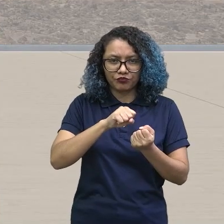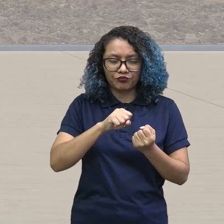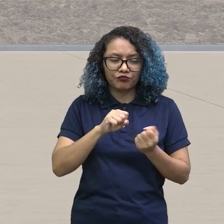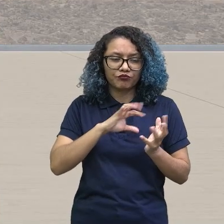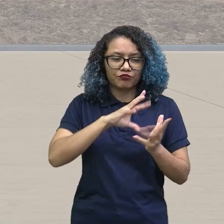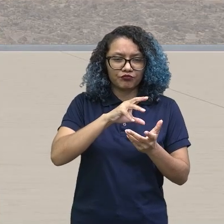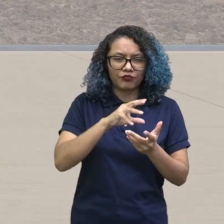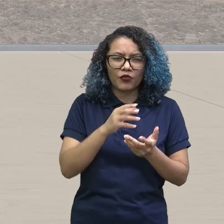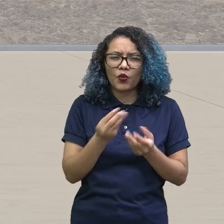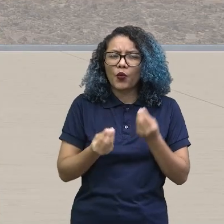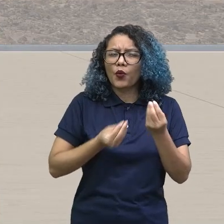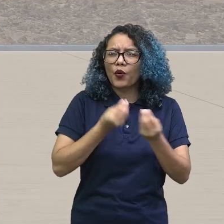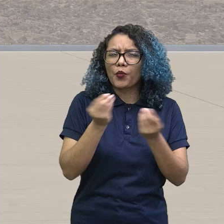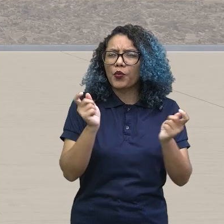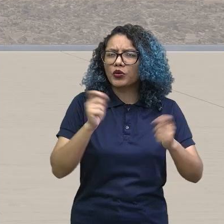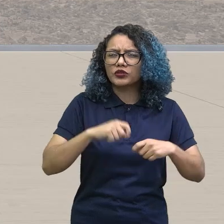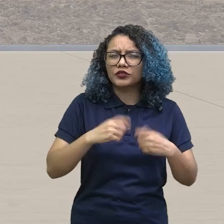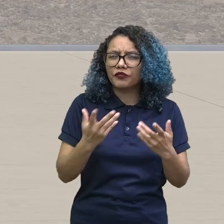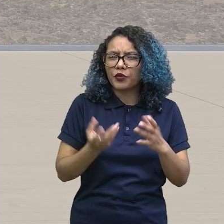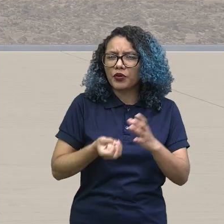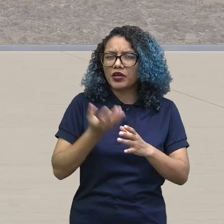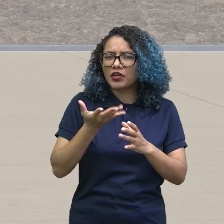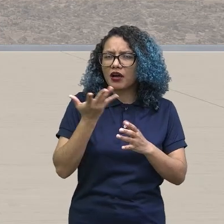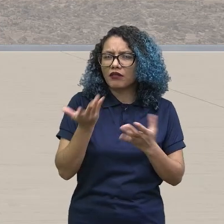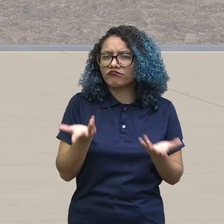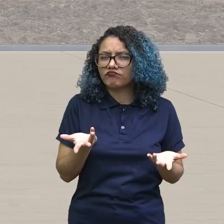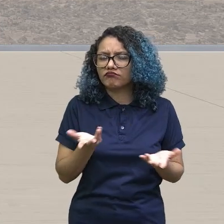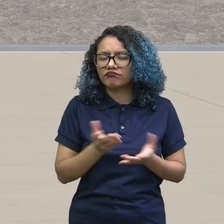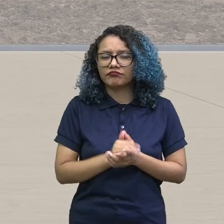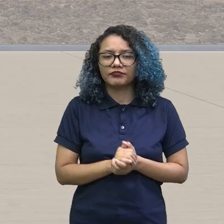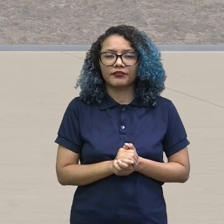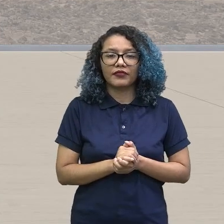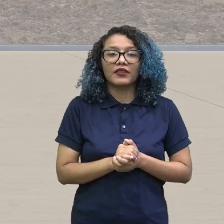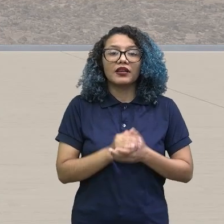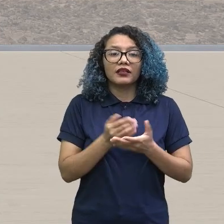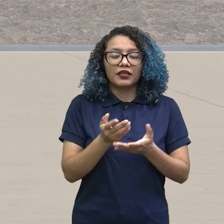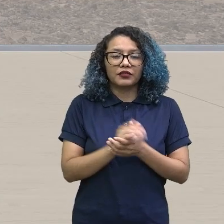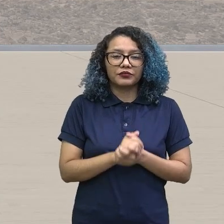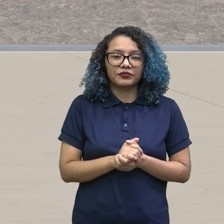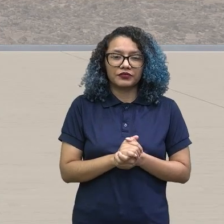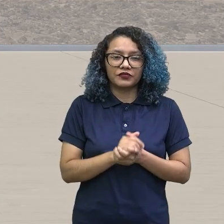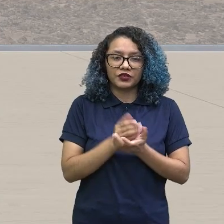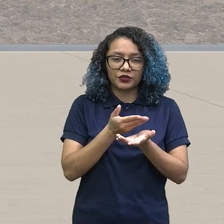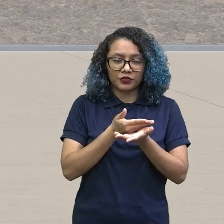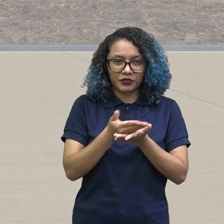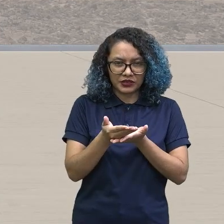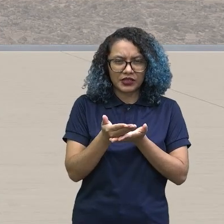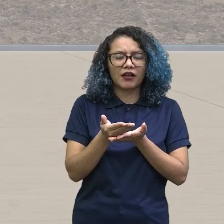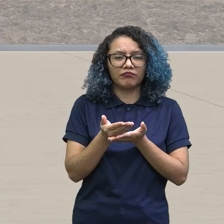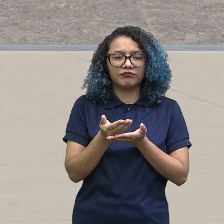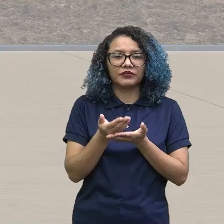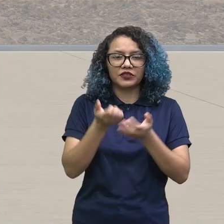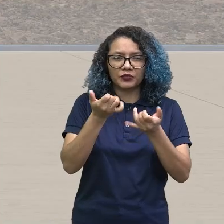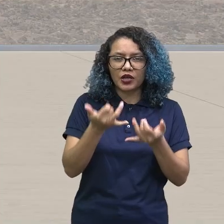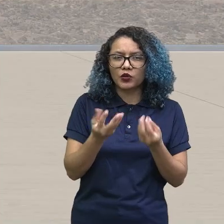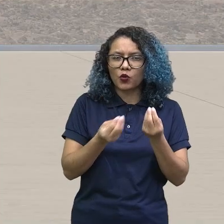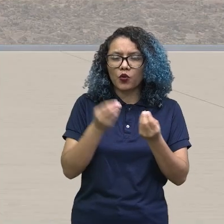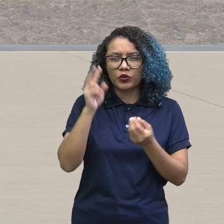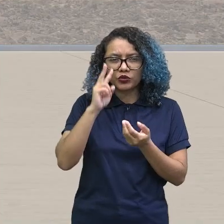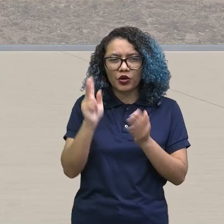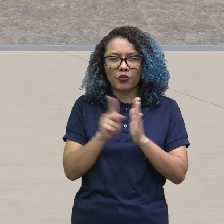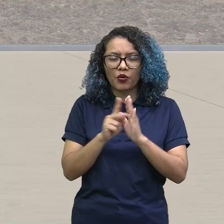Então, quando a gente vai ali lembrar um pouco da história, do capitalismo, do desenvolvimento,